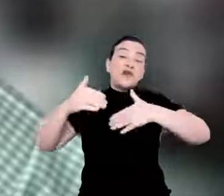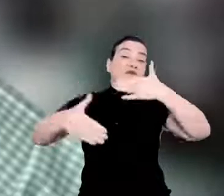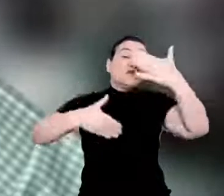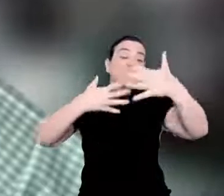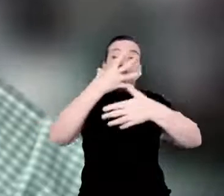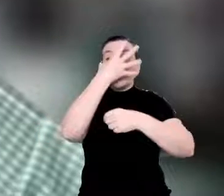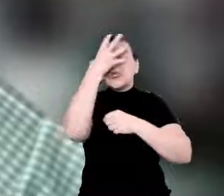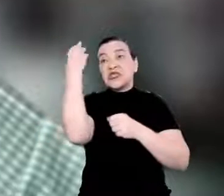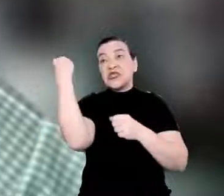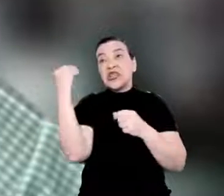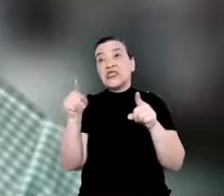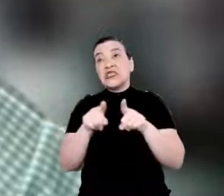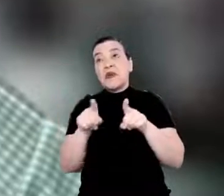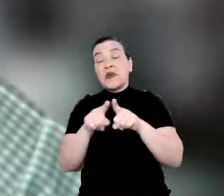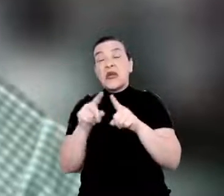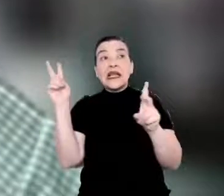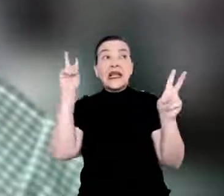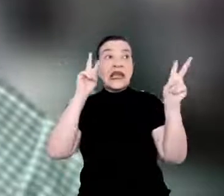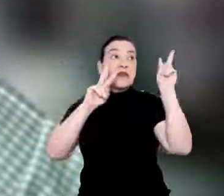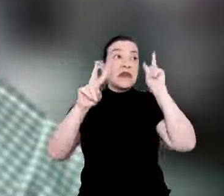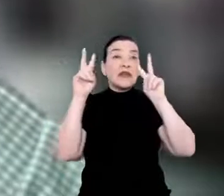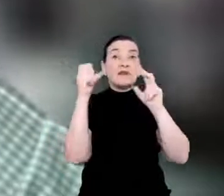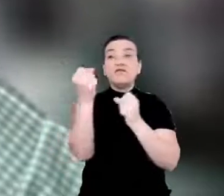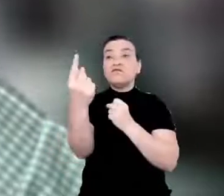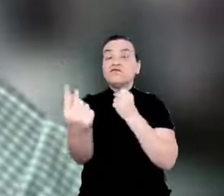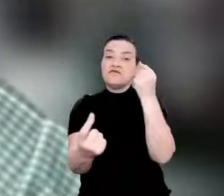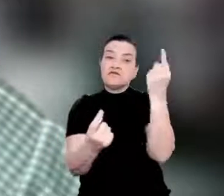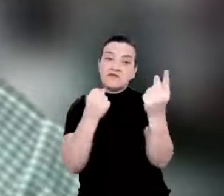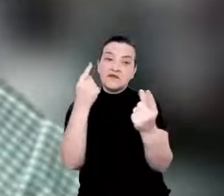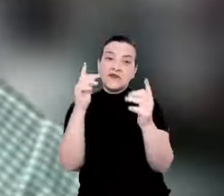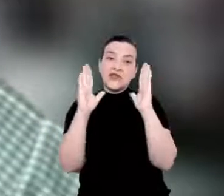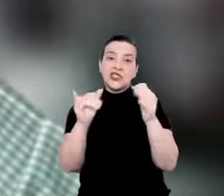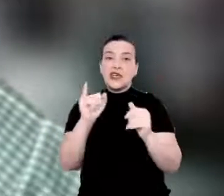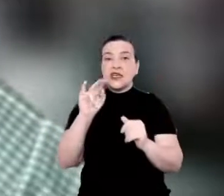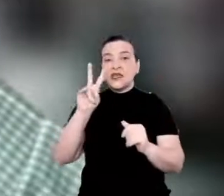de forma imprecisa, como sugere Ivan